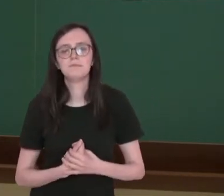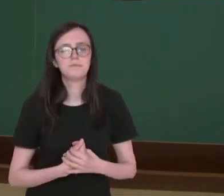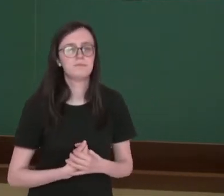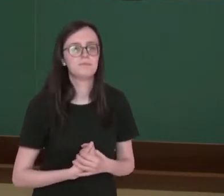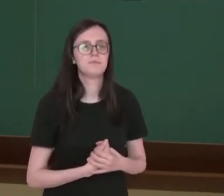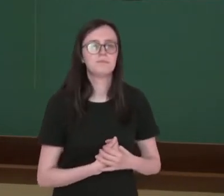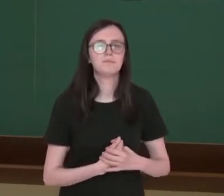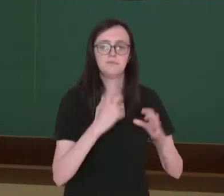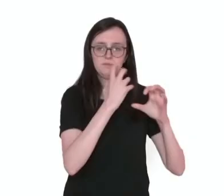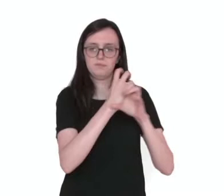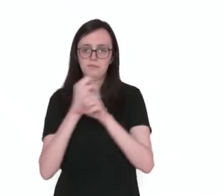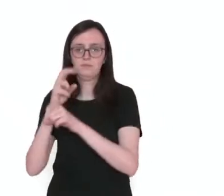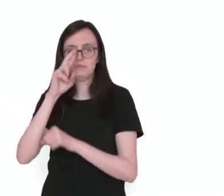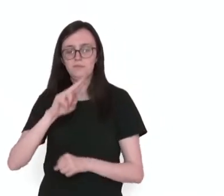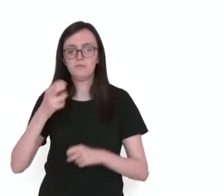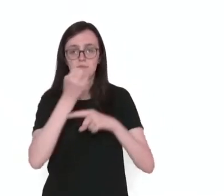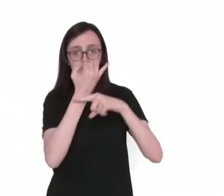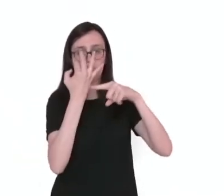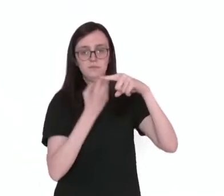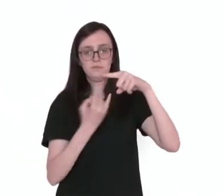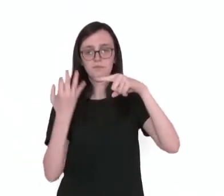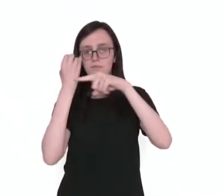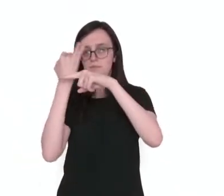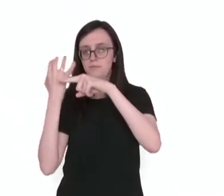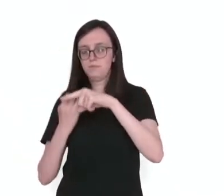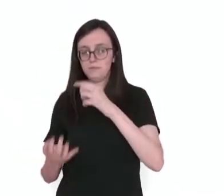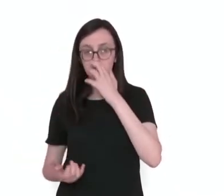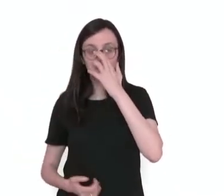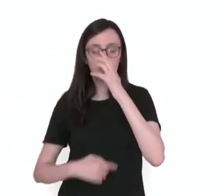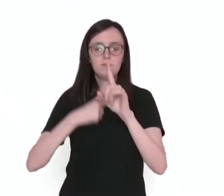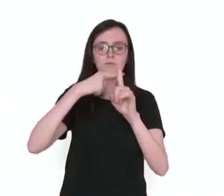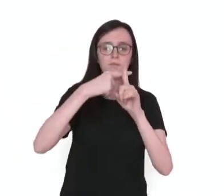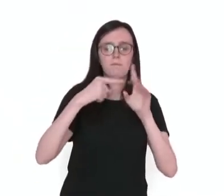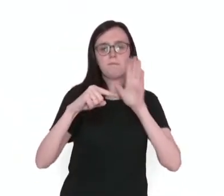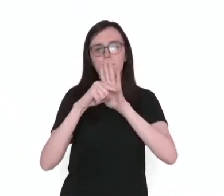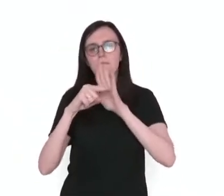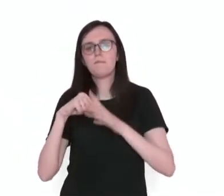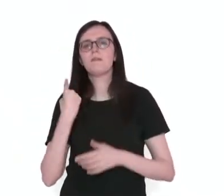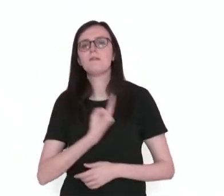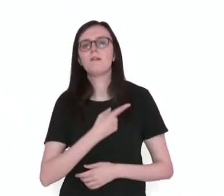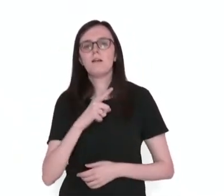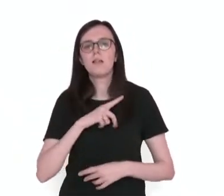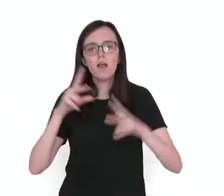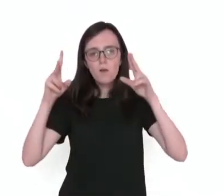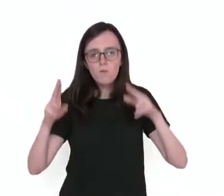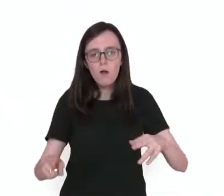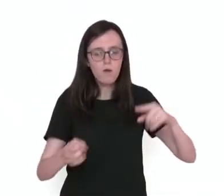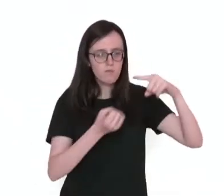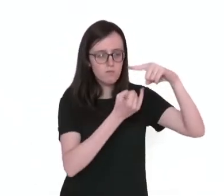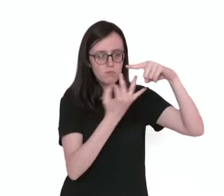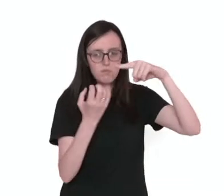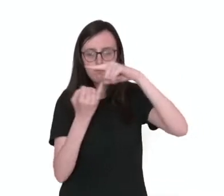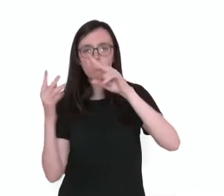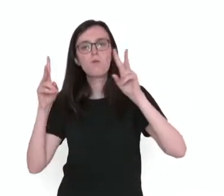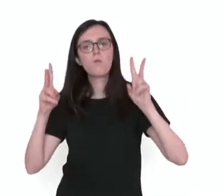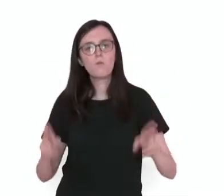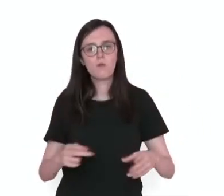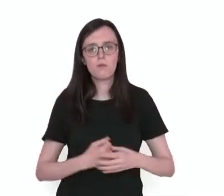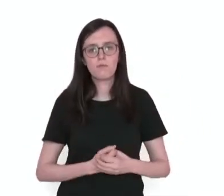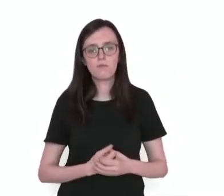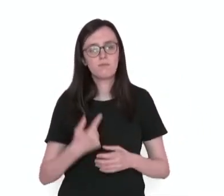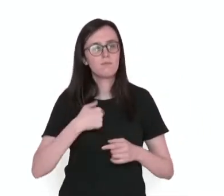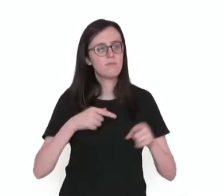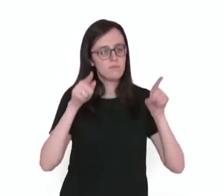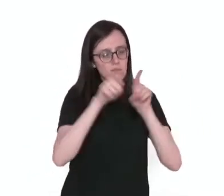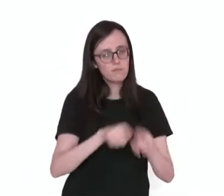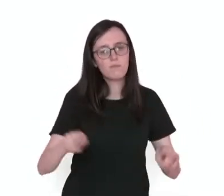com frações. Adição e subtração quando nós temos denominadores iguais. O que eu vou fazer? Eu repito